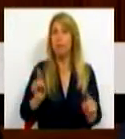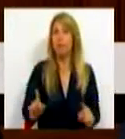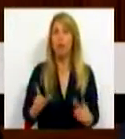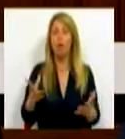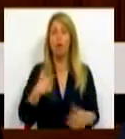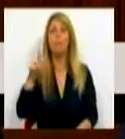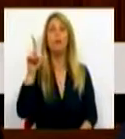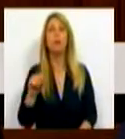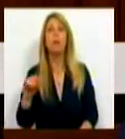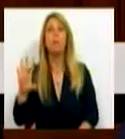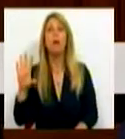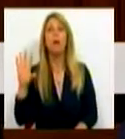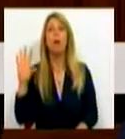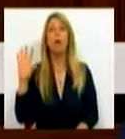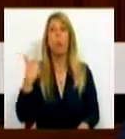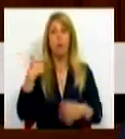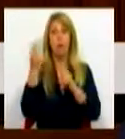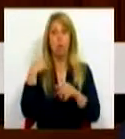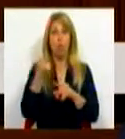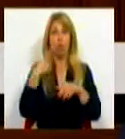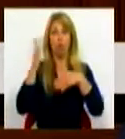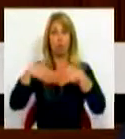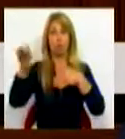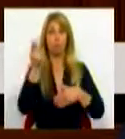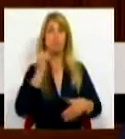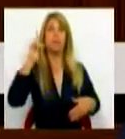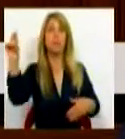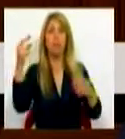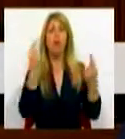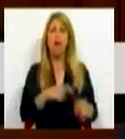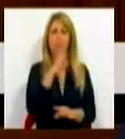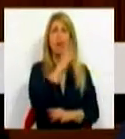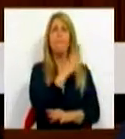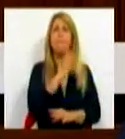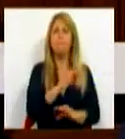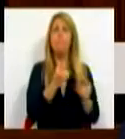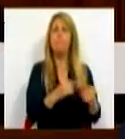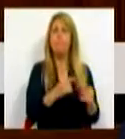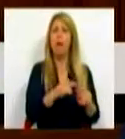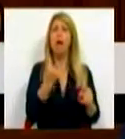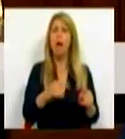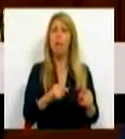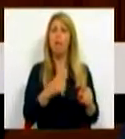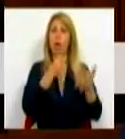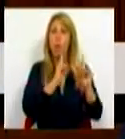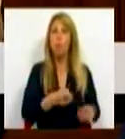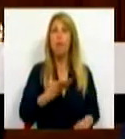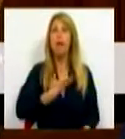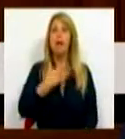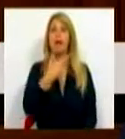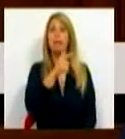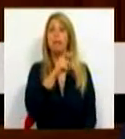quando saímos ainda estava em implementação, no fundo um Data Warehouse, que é um bocadinho mais que um DataMart, na medida em que